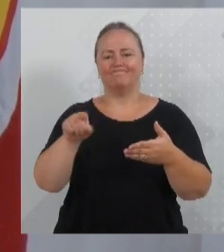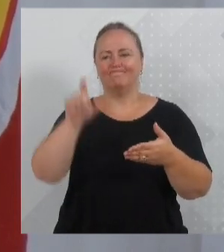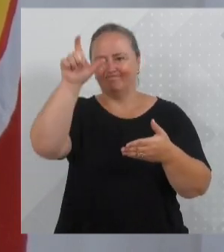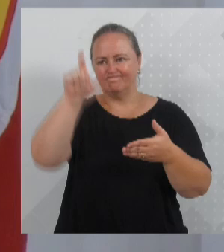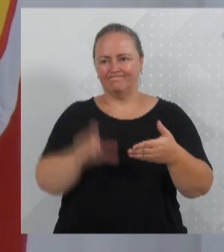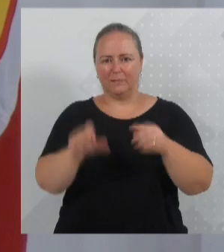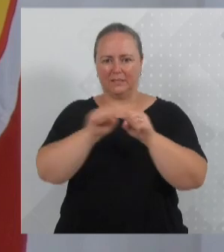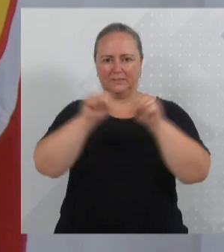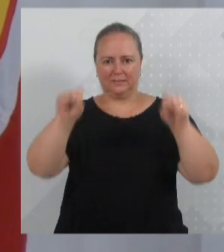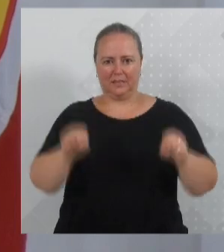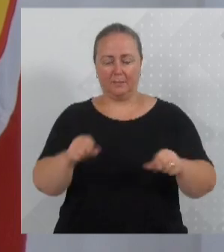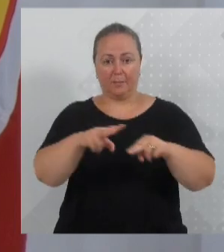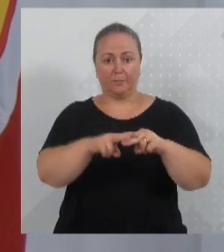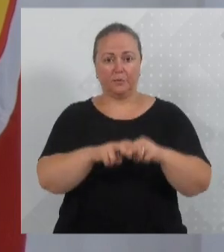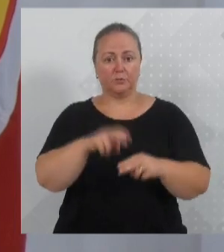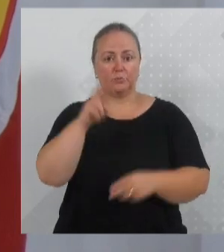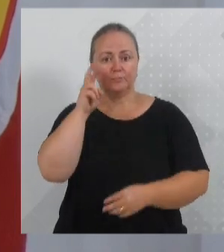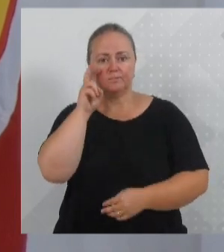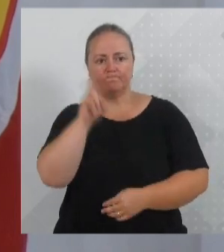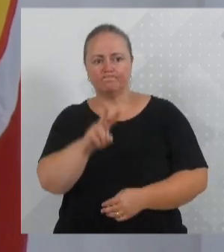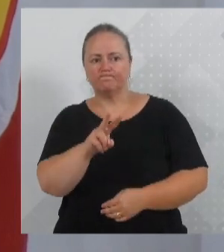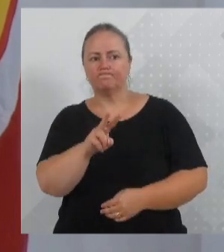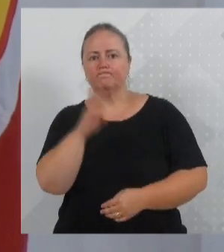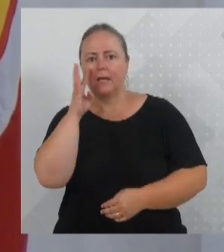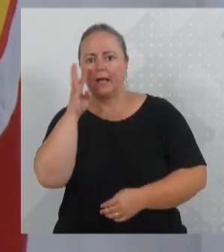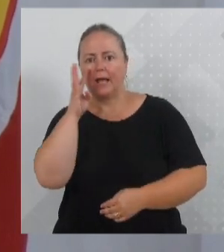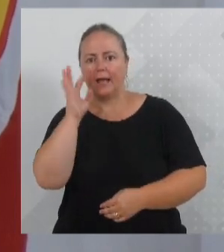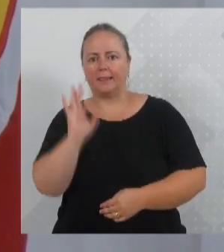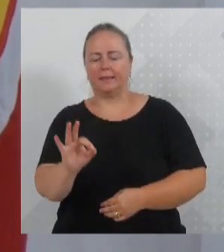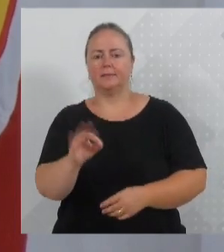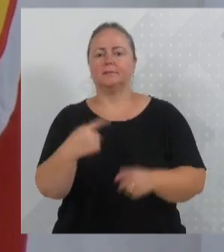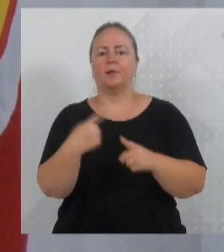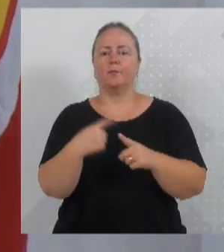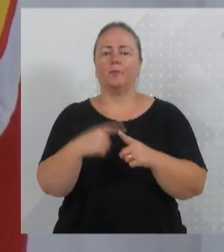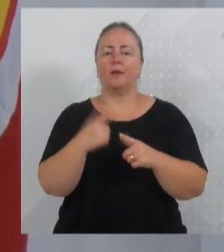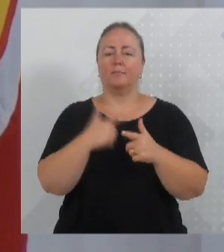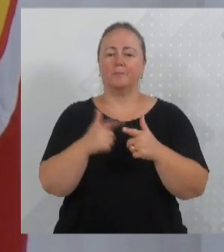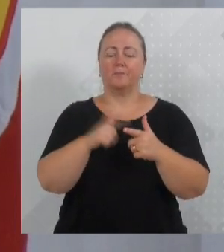pessoal tem que ficar atento para não ser pego de surpresa no momento do emplacamento do seu carro obrigado